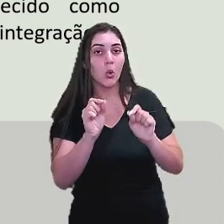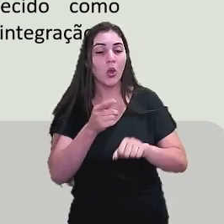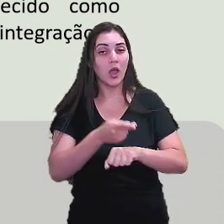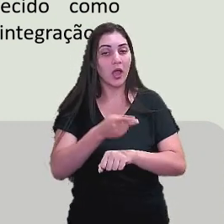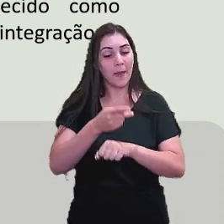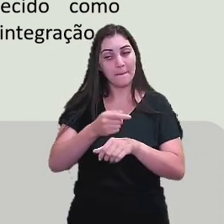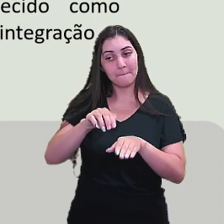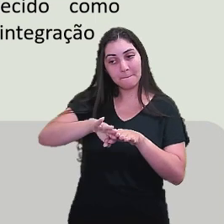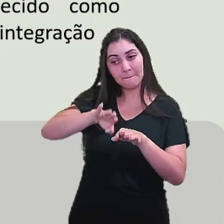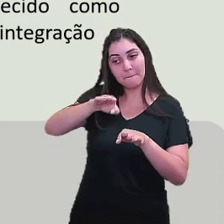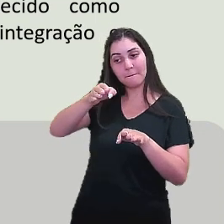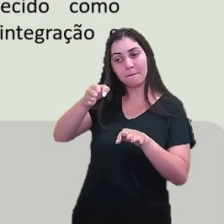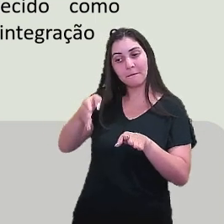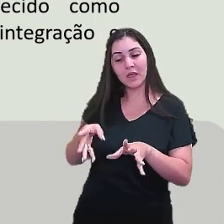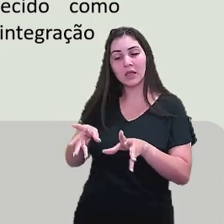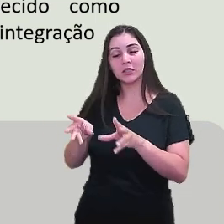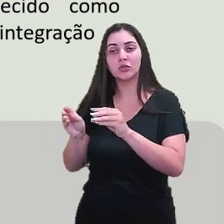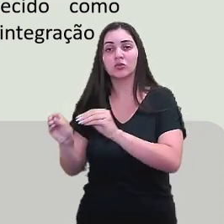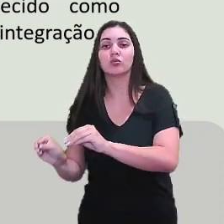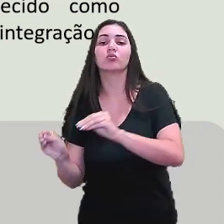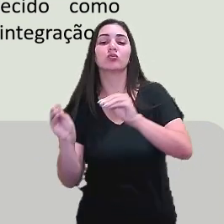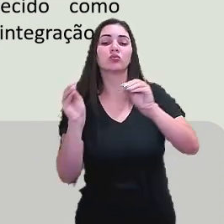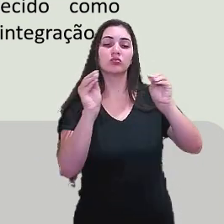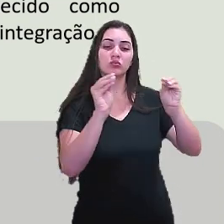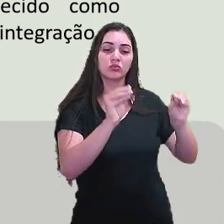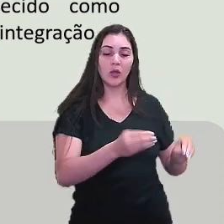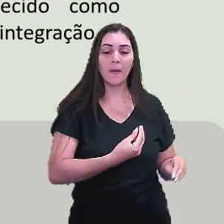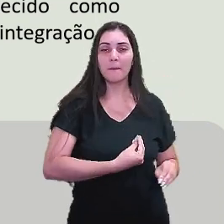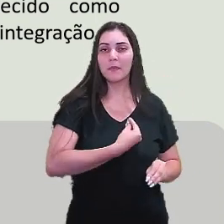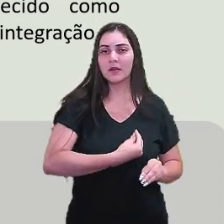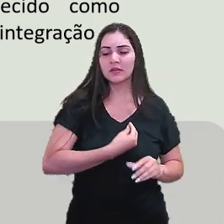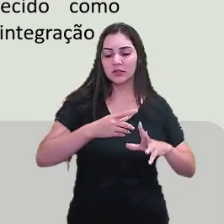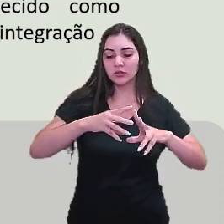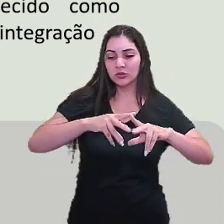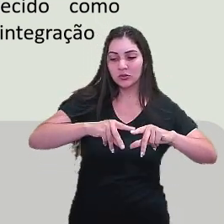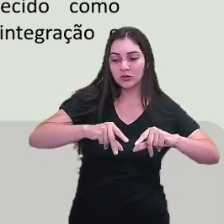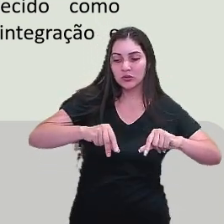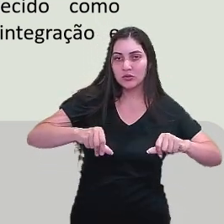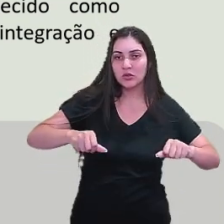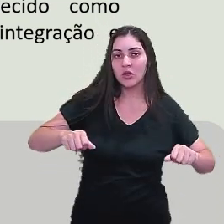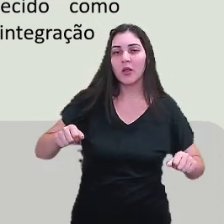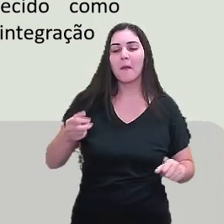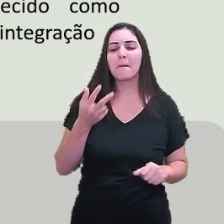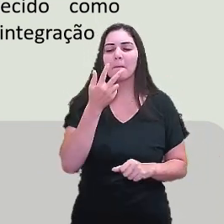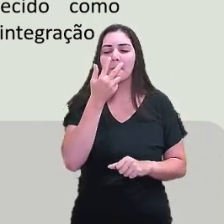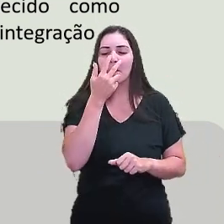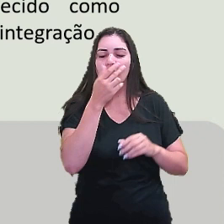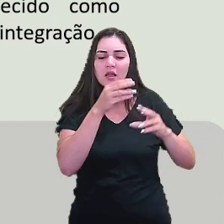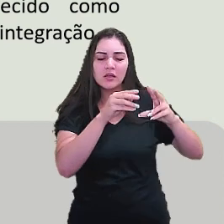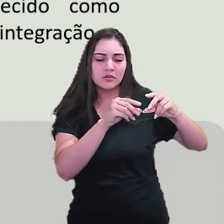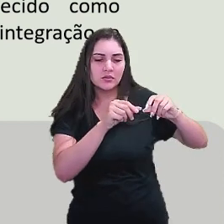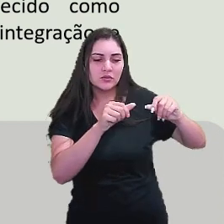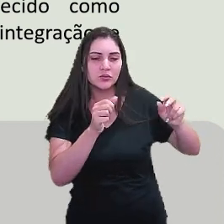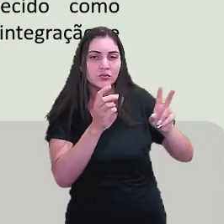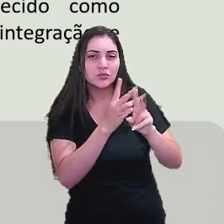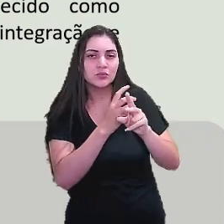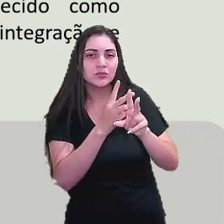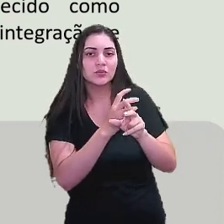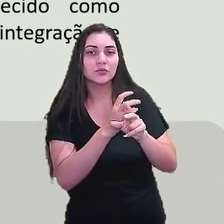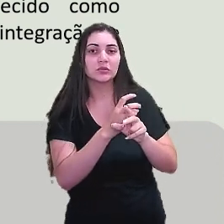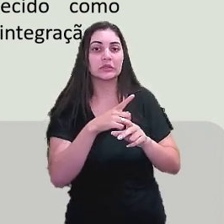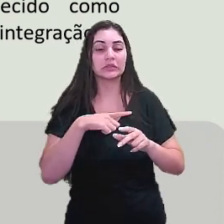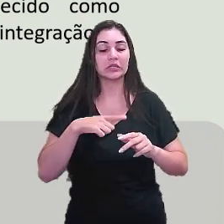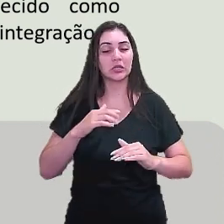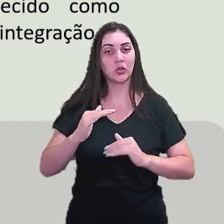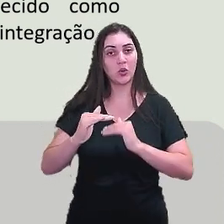e transportando os sedimentos presentes do solo em forma de poeira, ok? Além dos